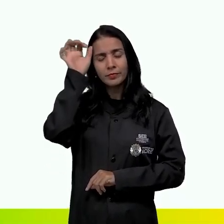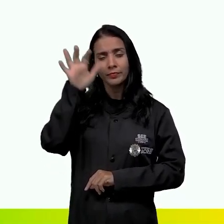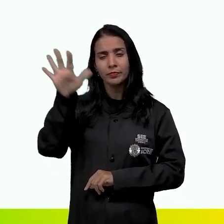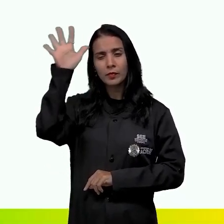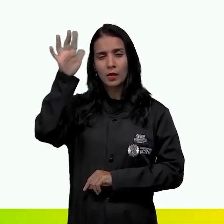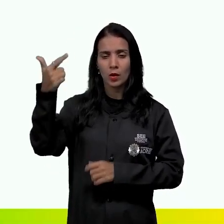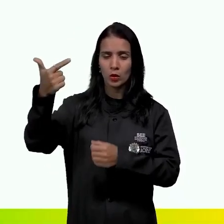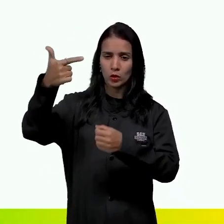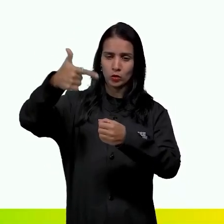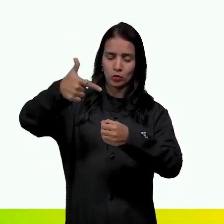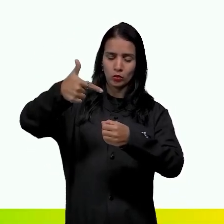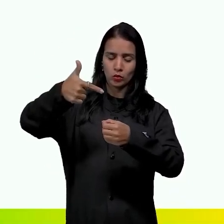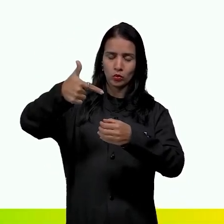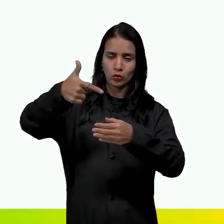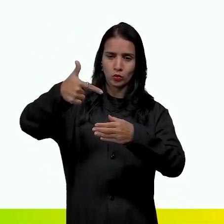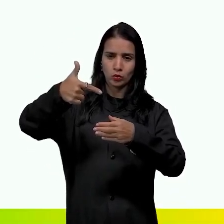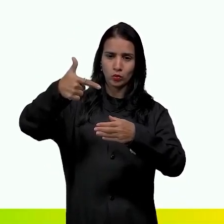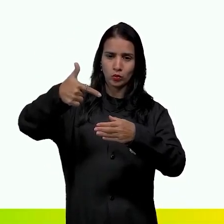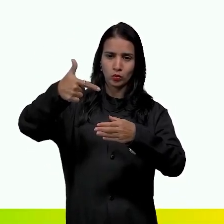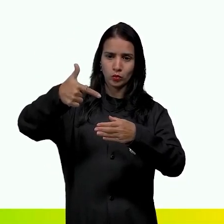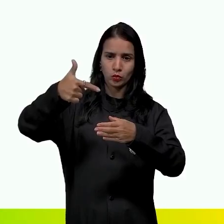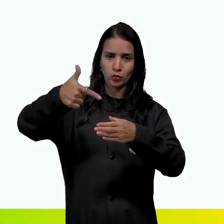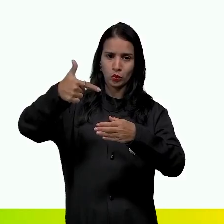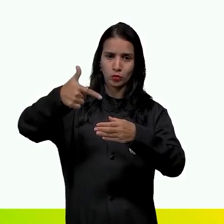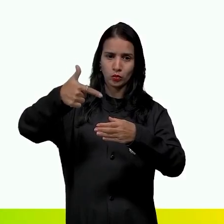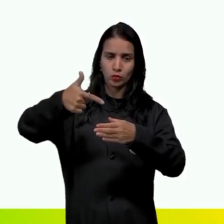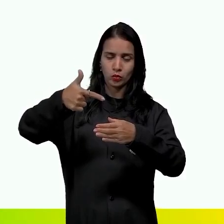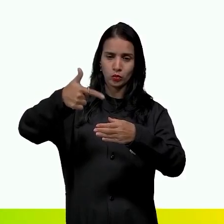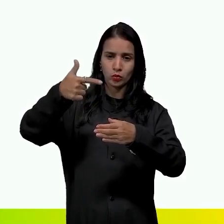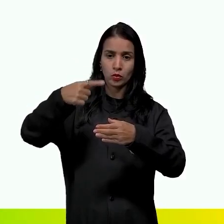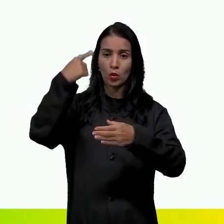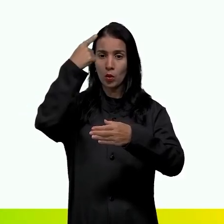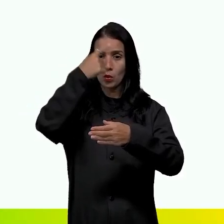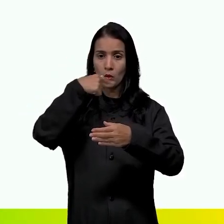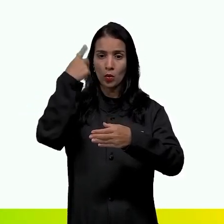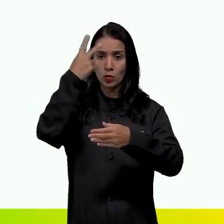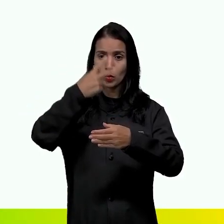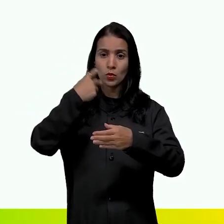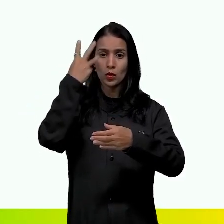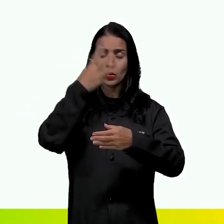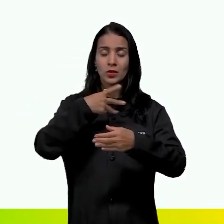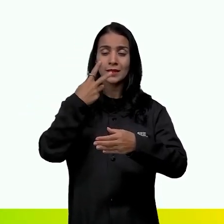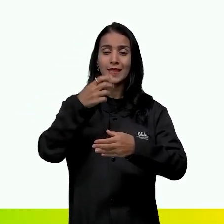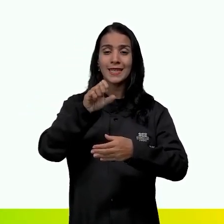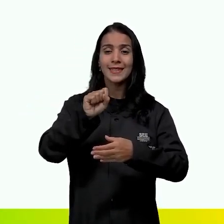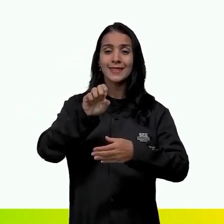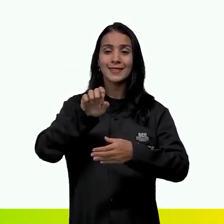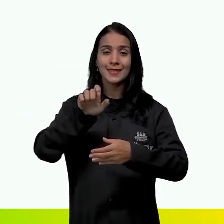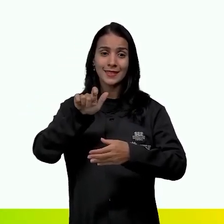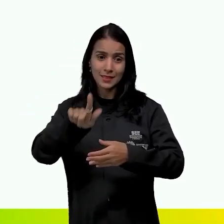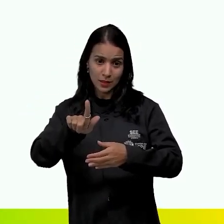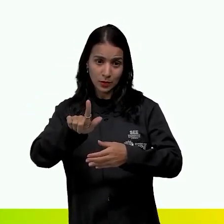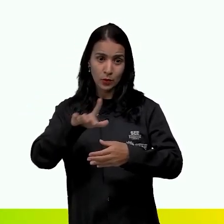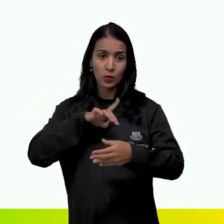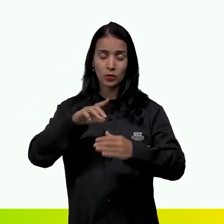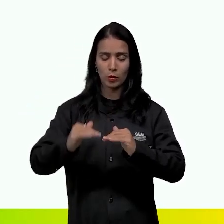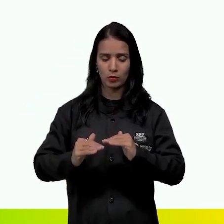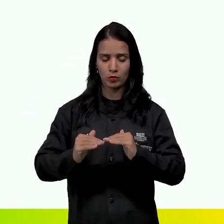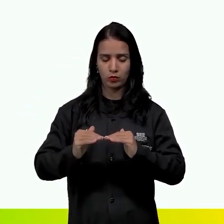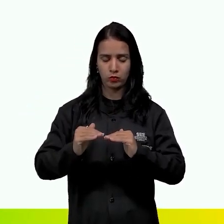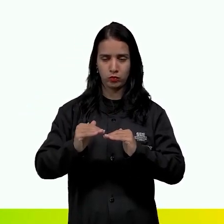essa velocidade. A cada segundo que passa, a quantidade do volume vai aumentando. Nós temos as